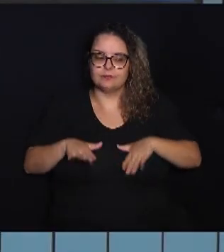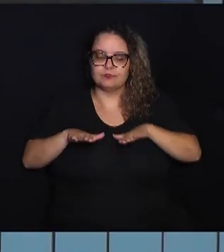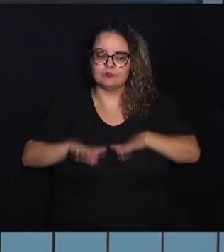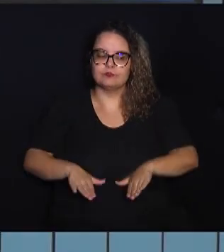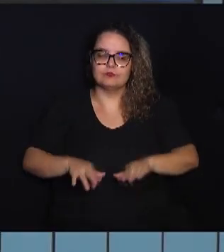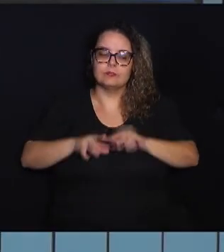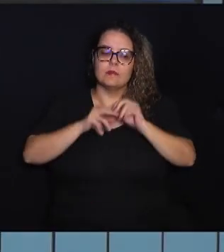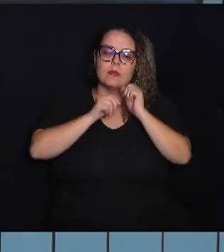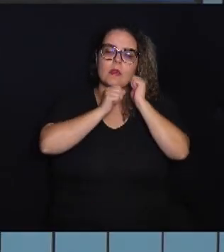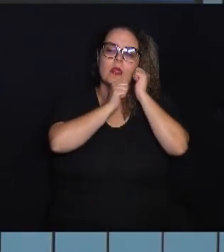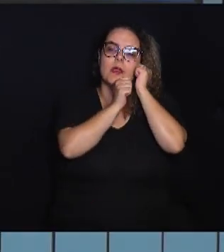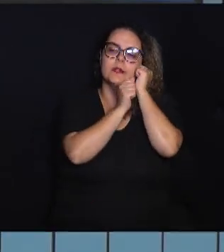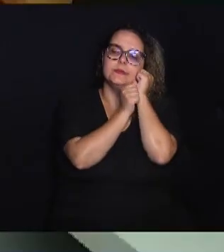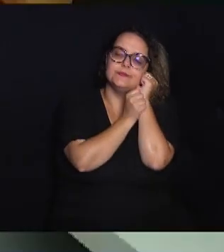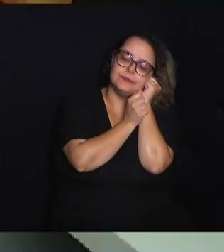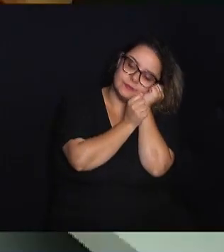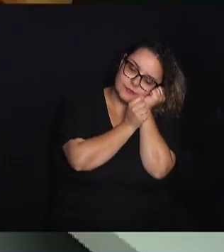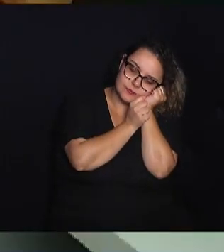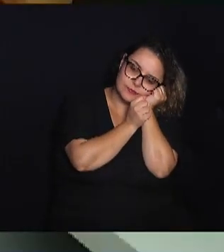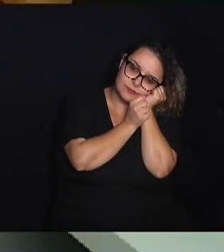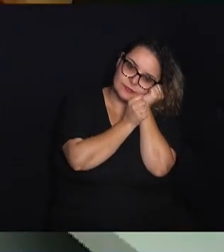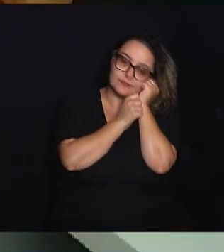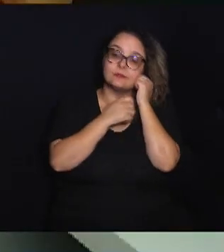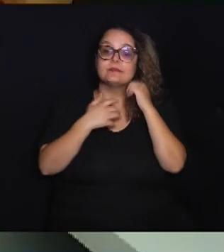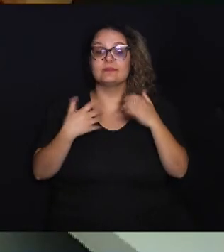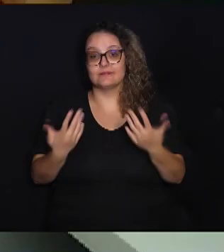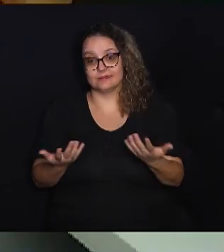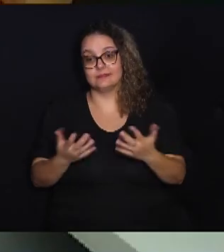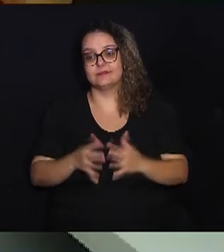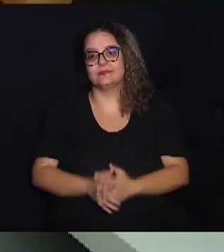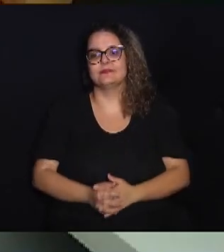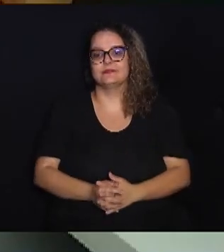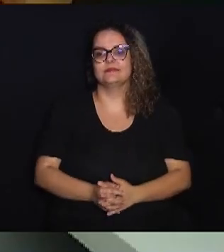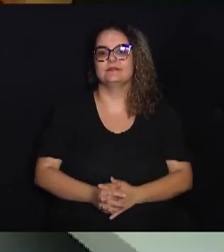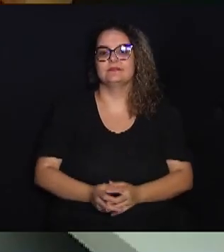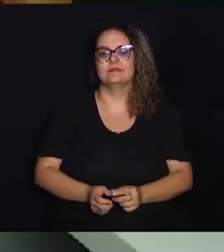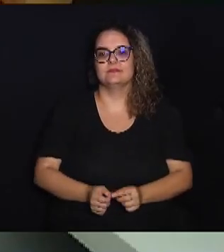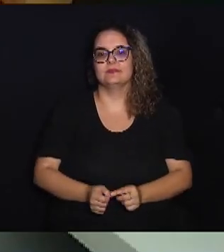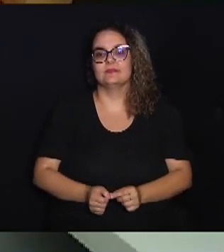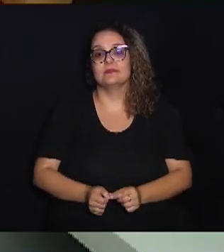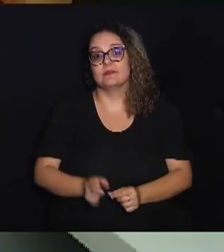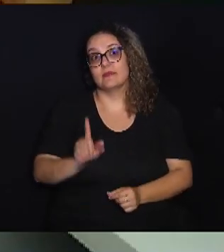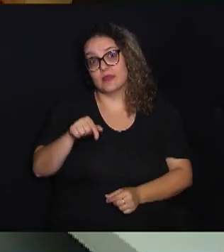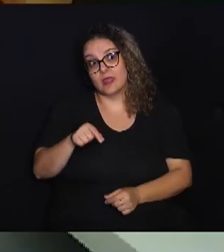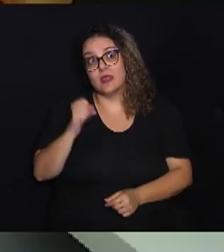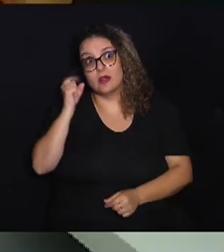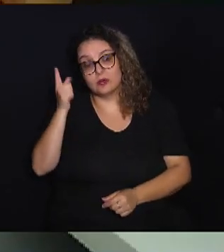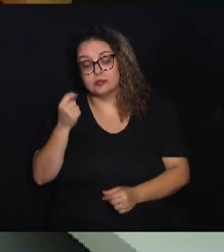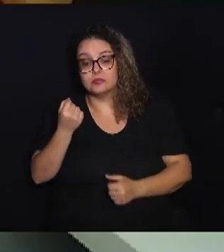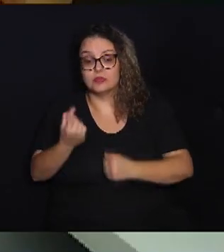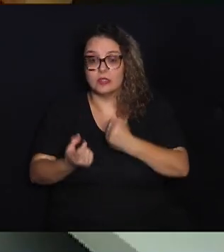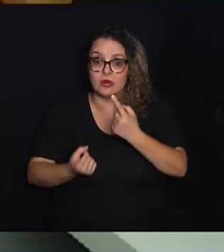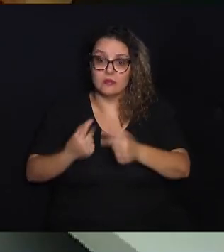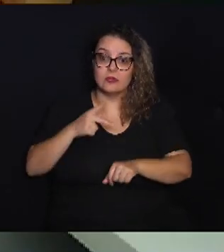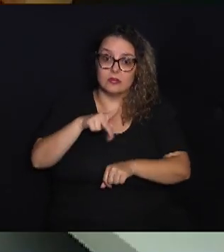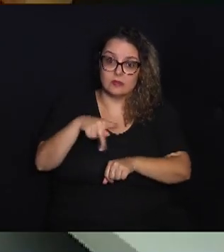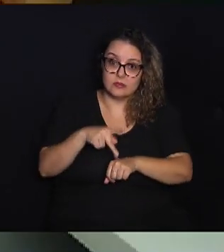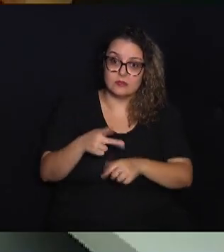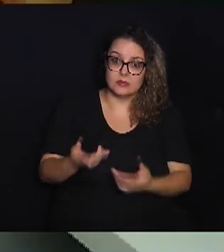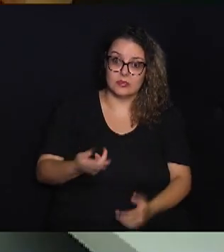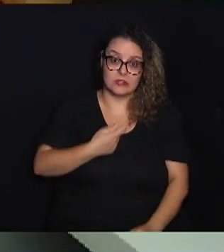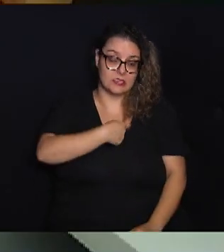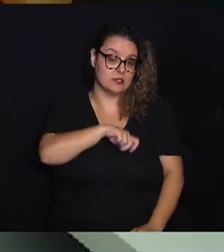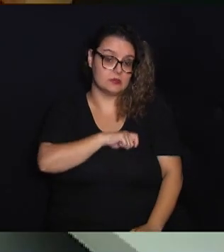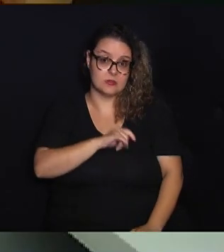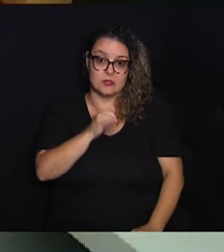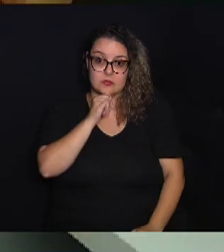Isso é bom? A famosa siesta, né? É cultural em alguns países, né? A Espanha, por